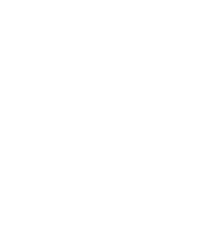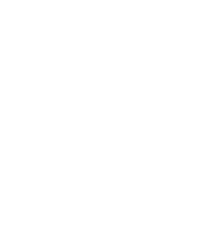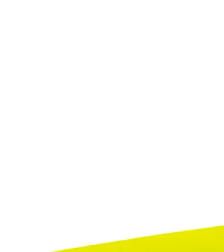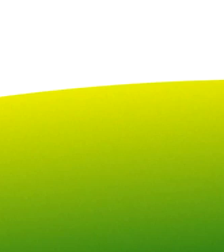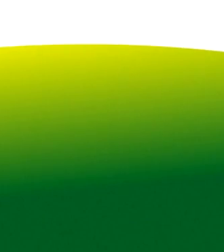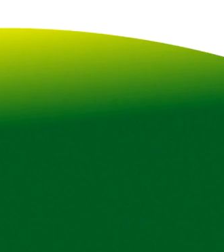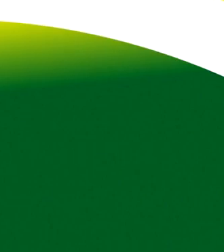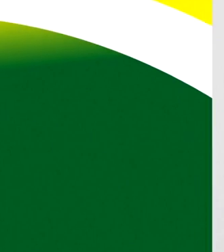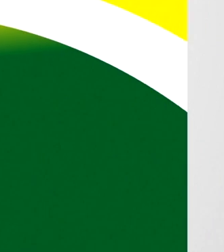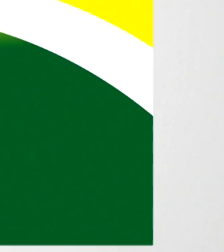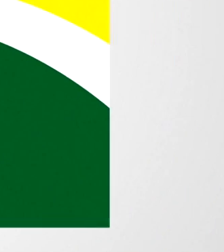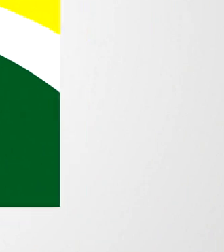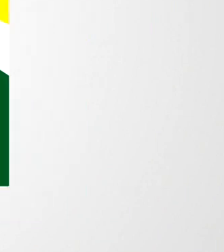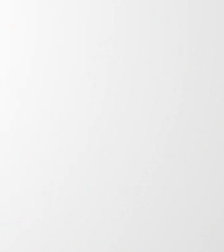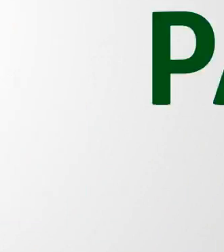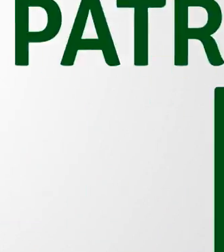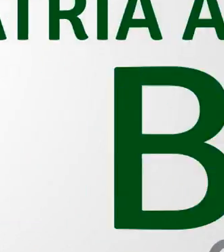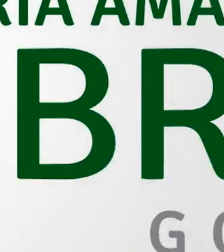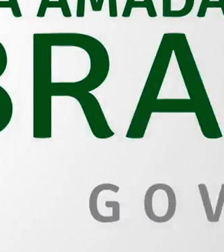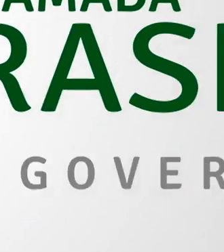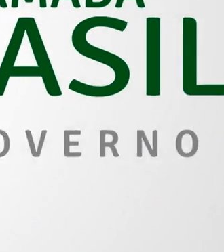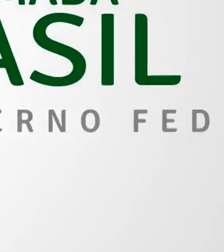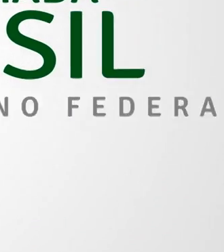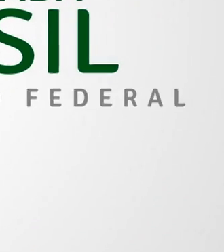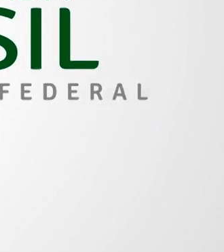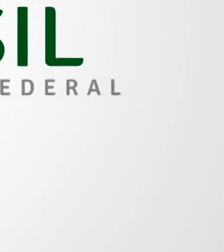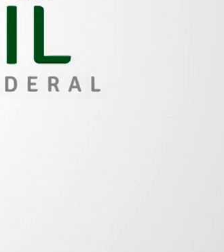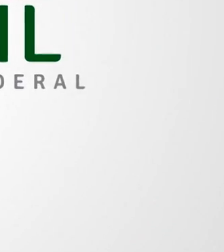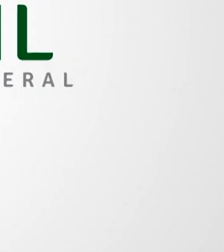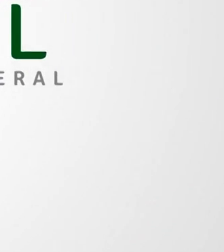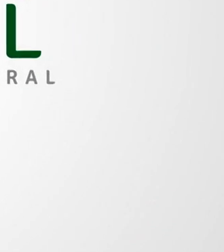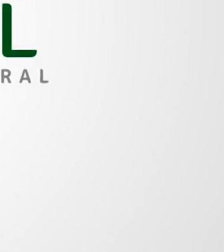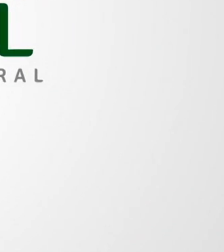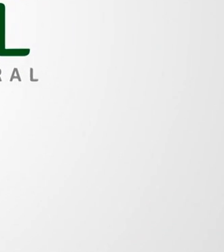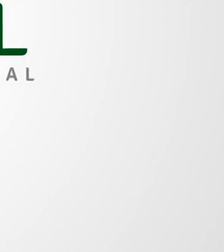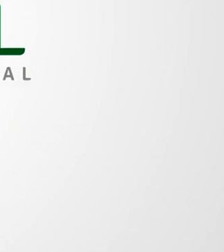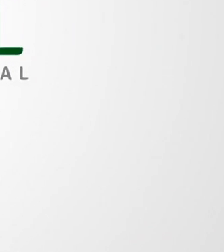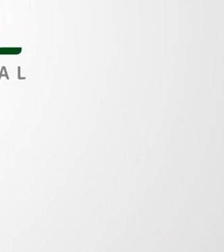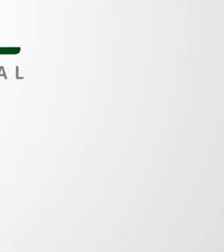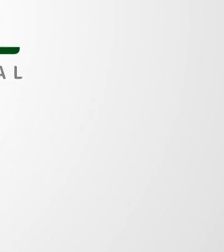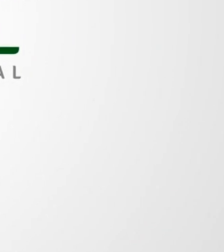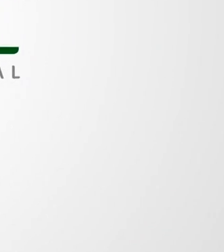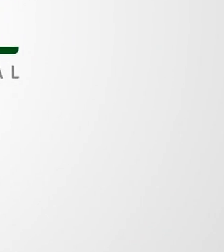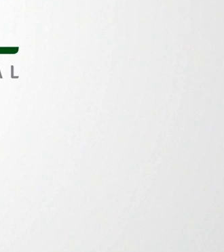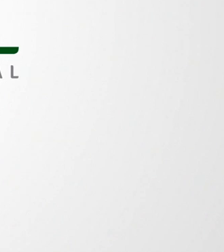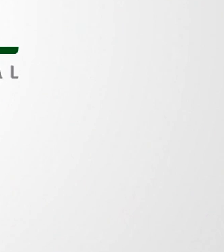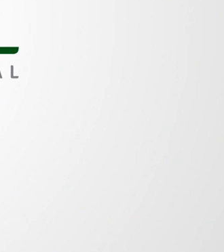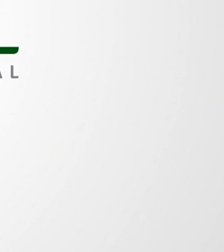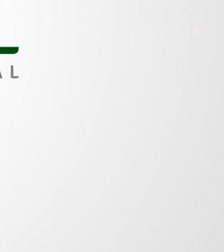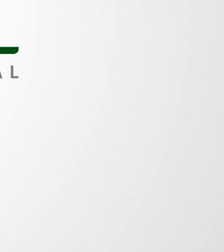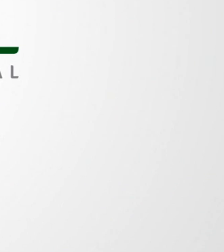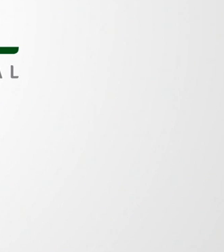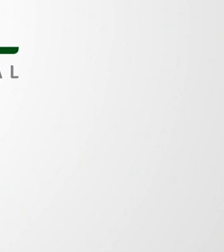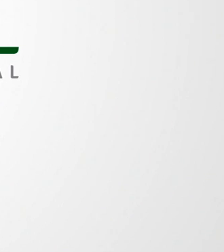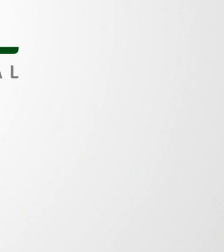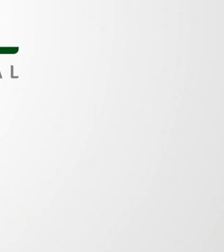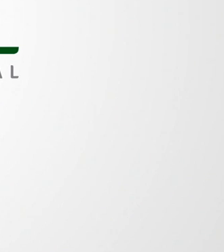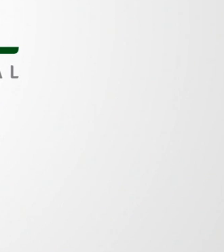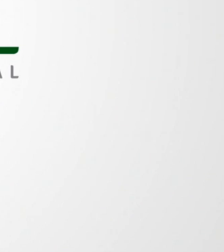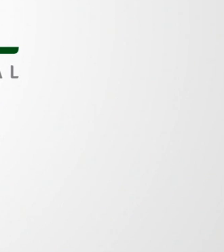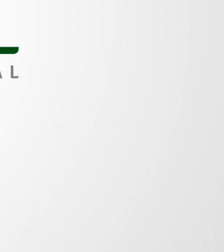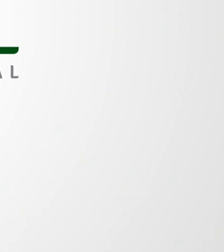a forma se neste momento a rede nacional de rádio e televisão para o pronunciamento do Presidente da